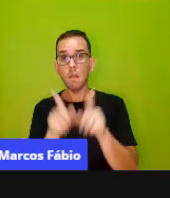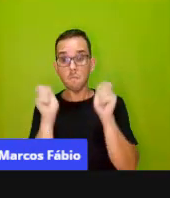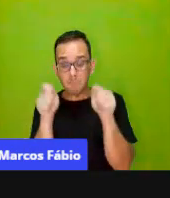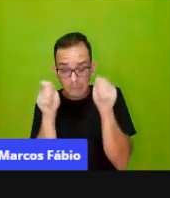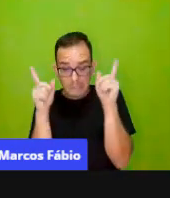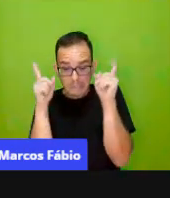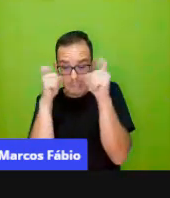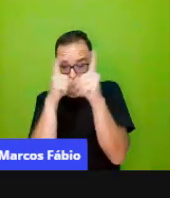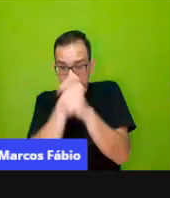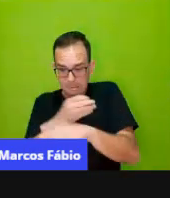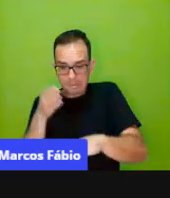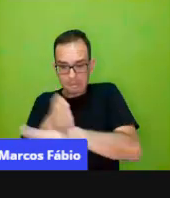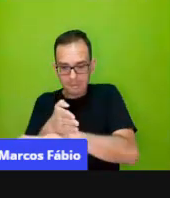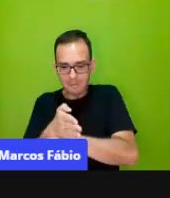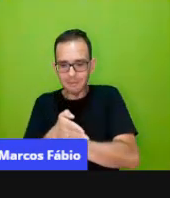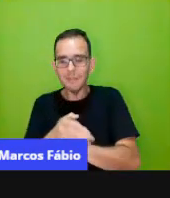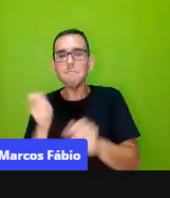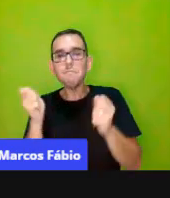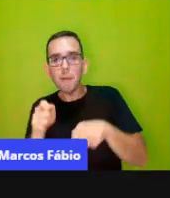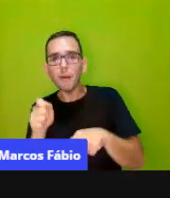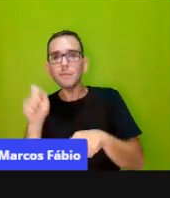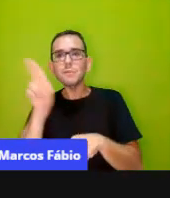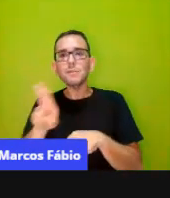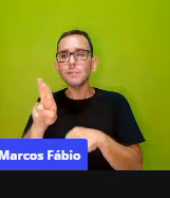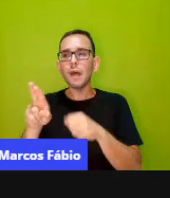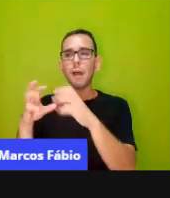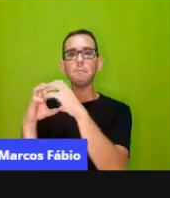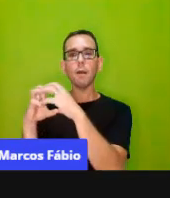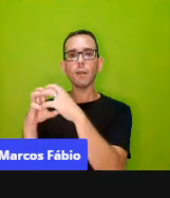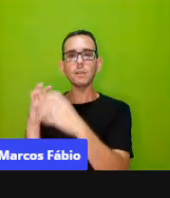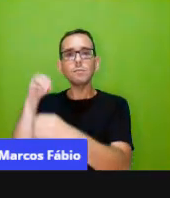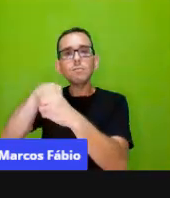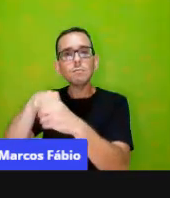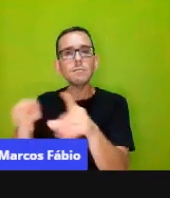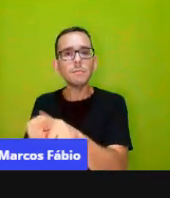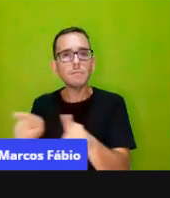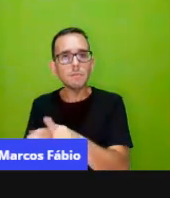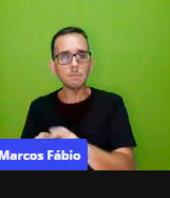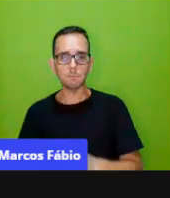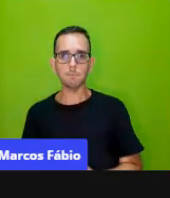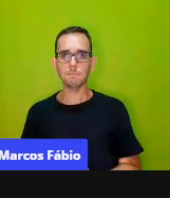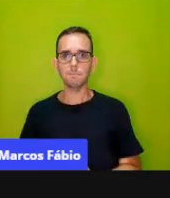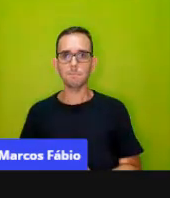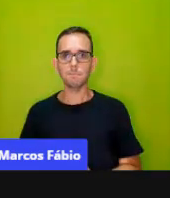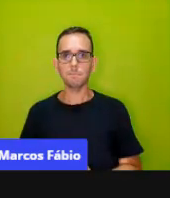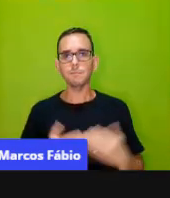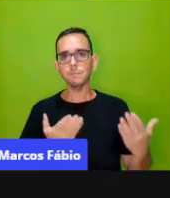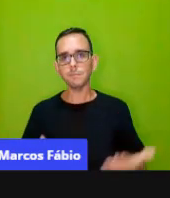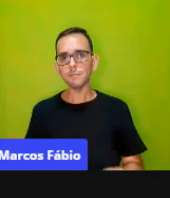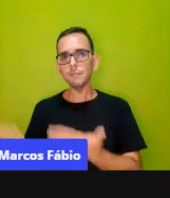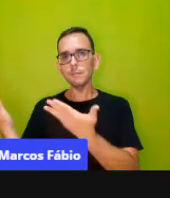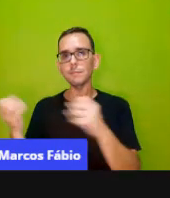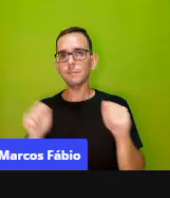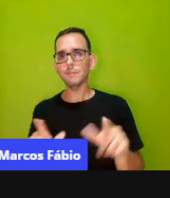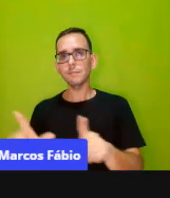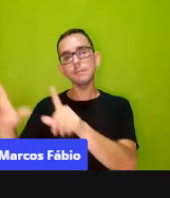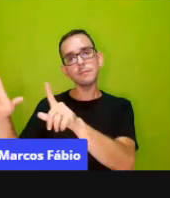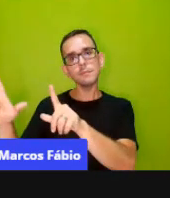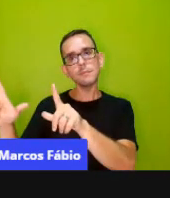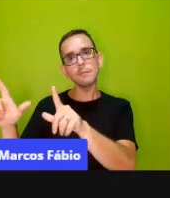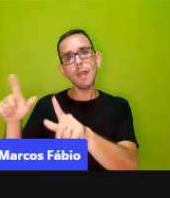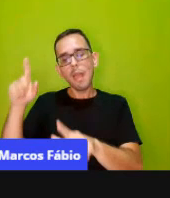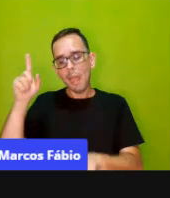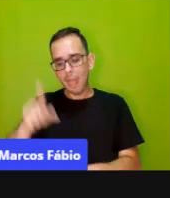acesso, colocando bolinhas em cima da ração. Próximo. Um outro aspecto importante